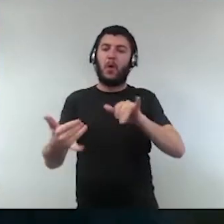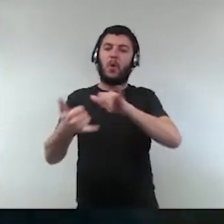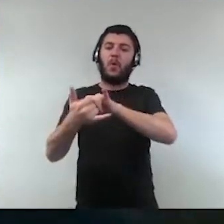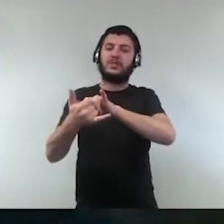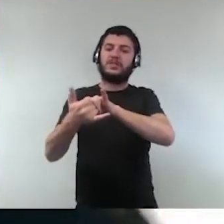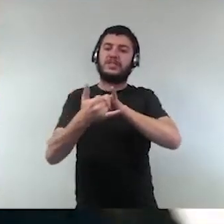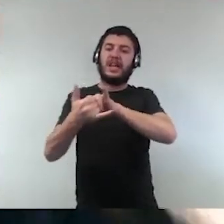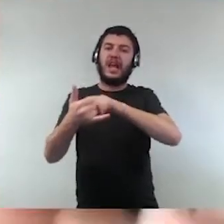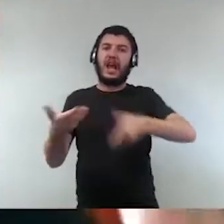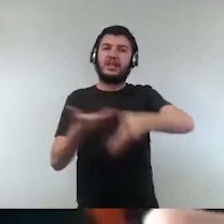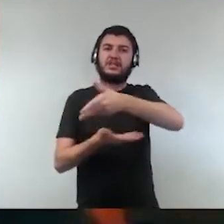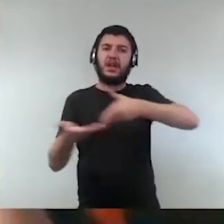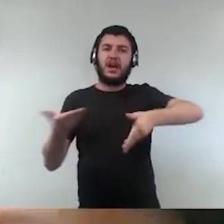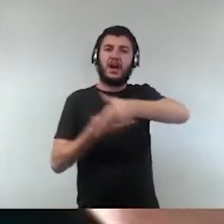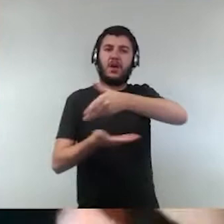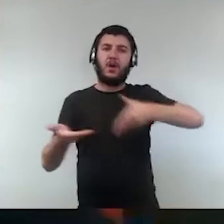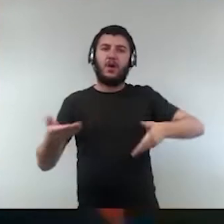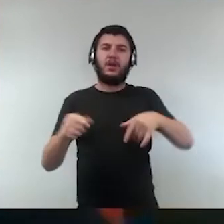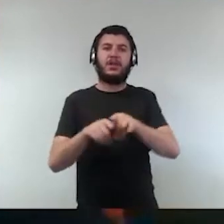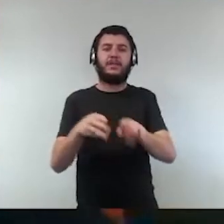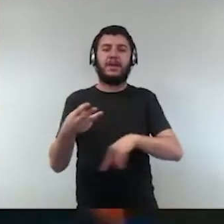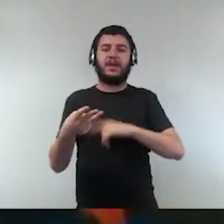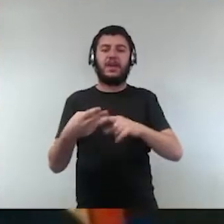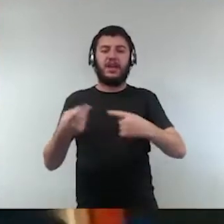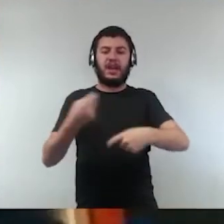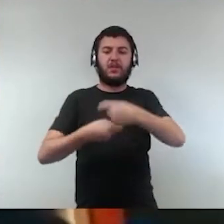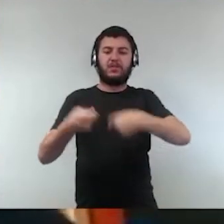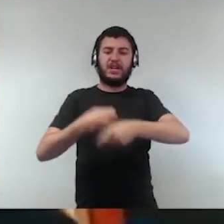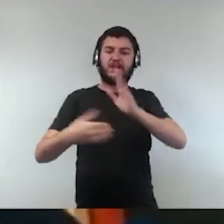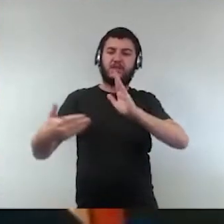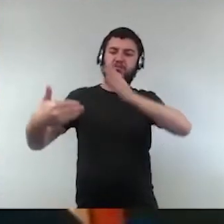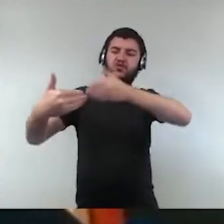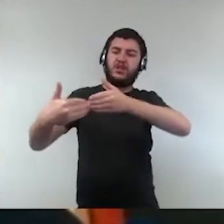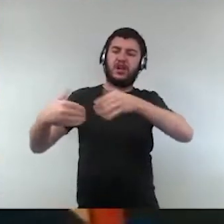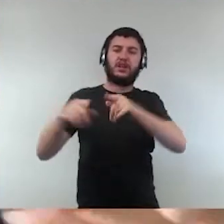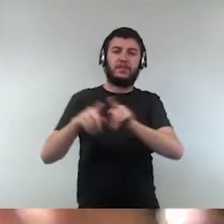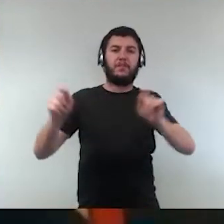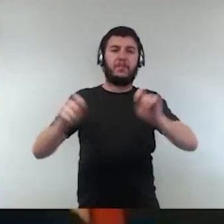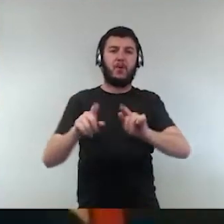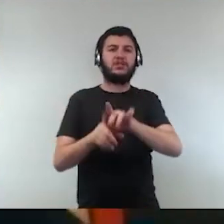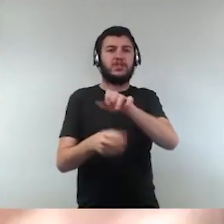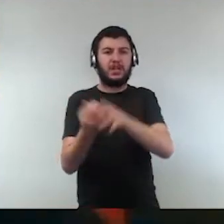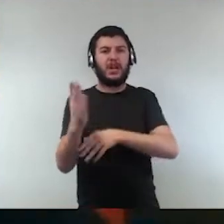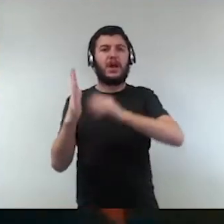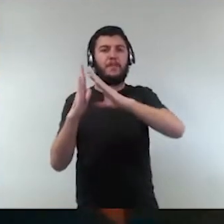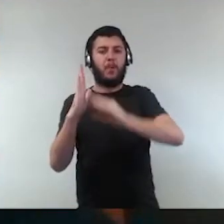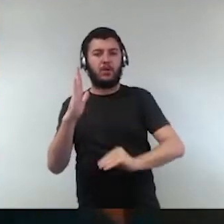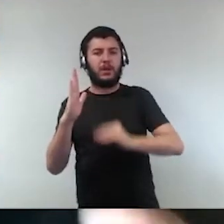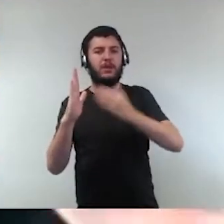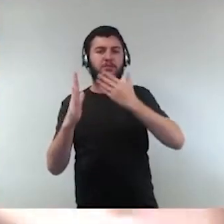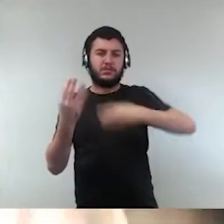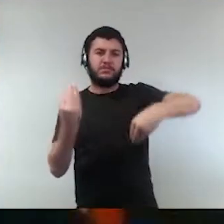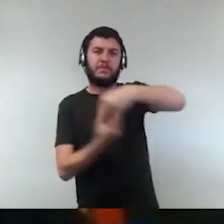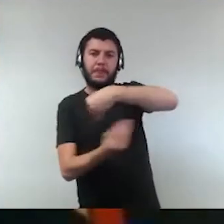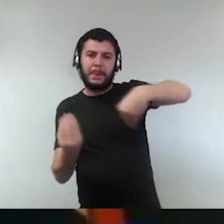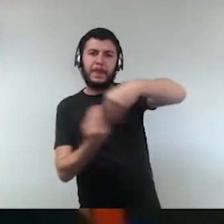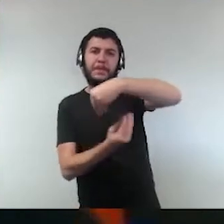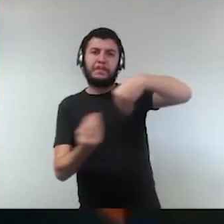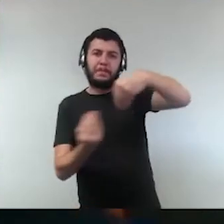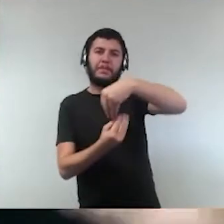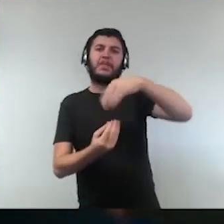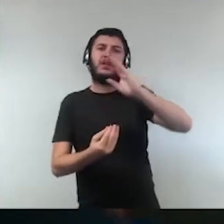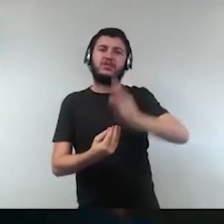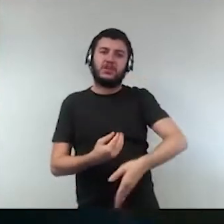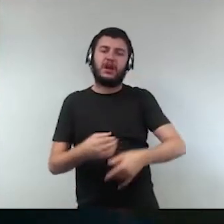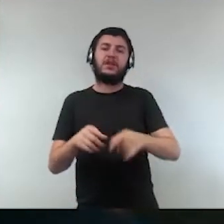negociação direta. É possível você criar modelos mistos, né? Modelos mistos, e essa abertura que o Código deu a